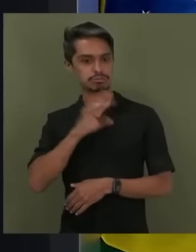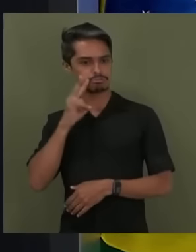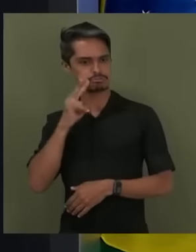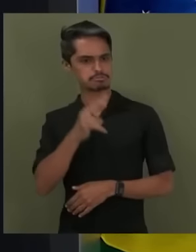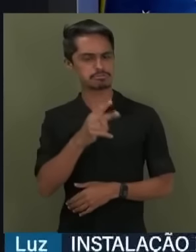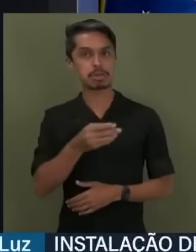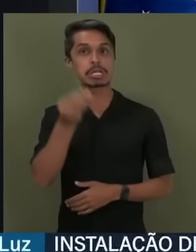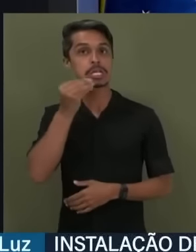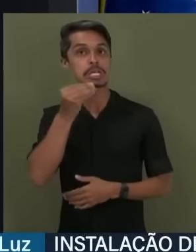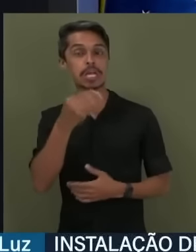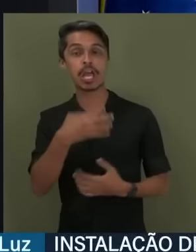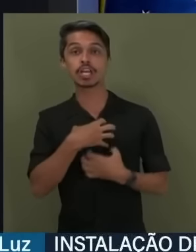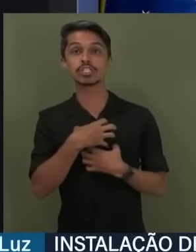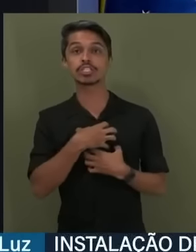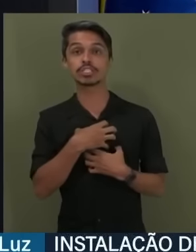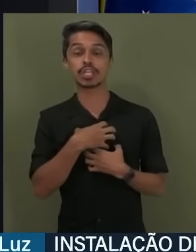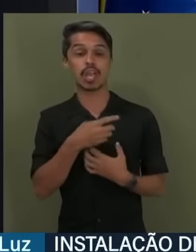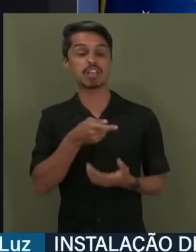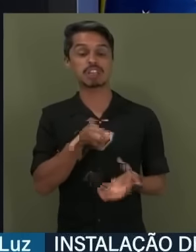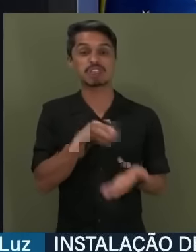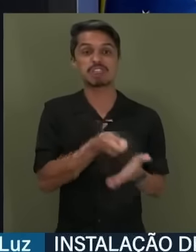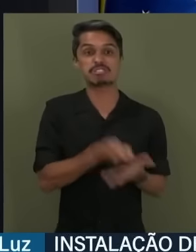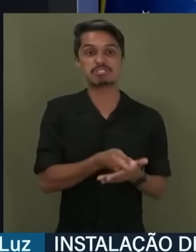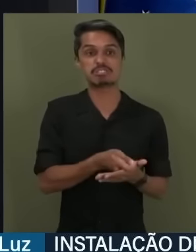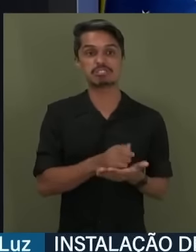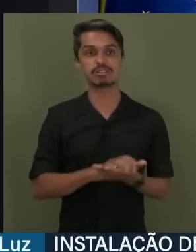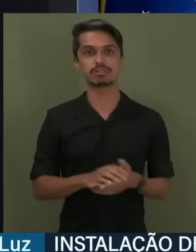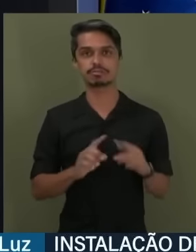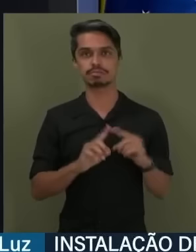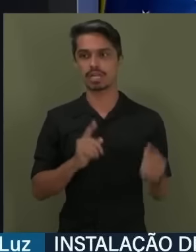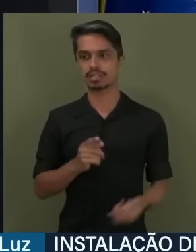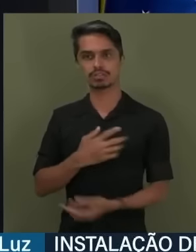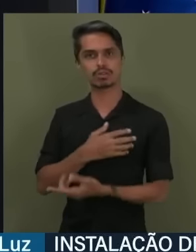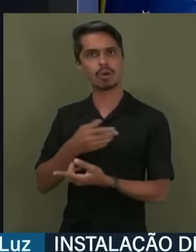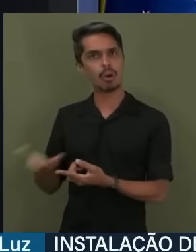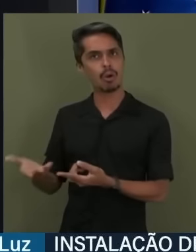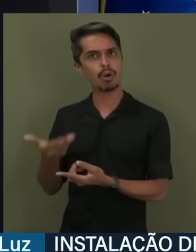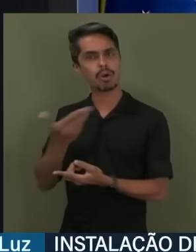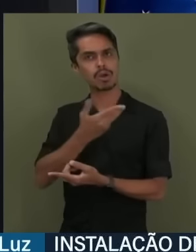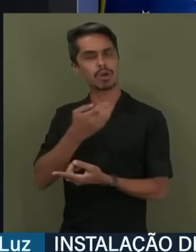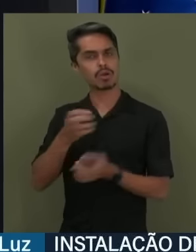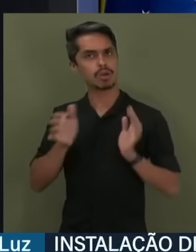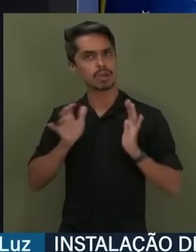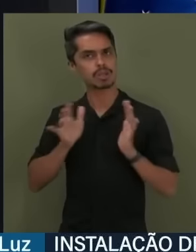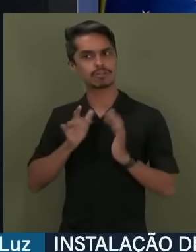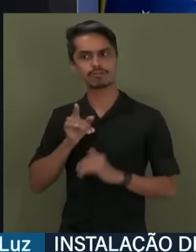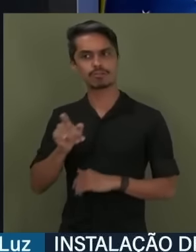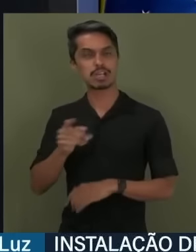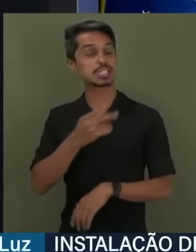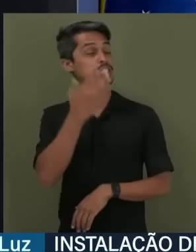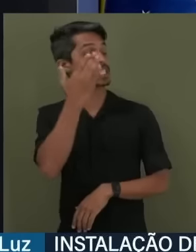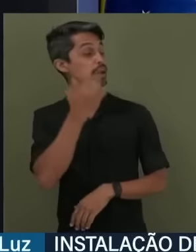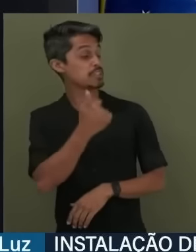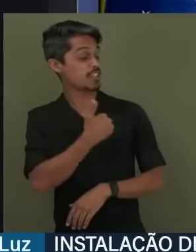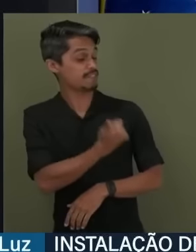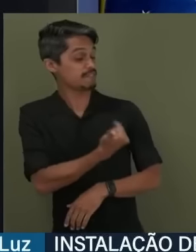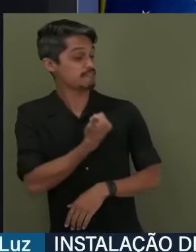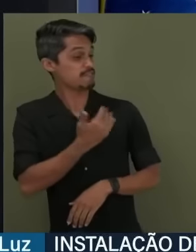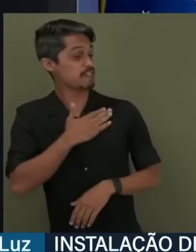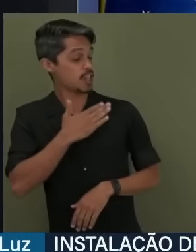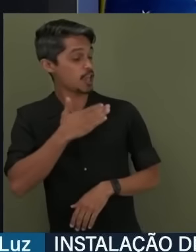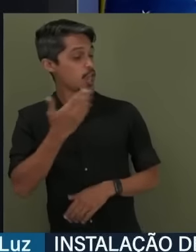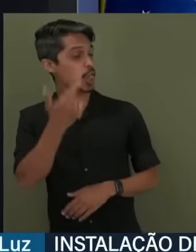ao teste, é com rigor. Agora, para o filho do rico, é, você sabe com quem você está falando?